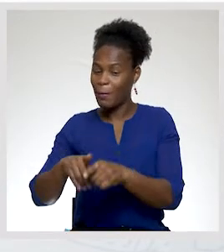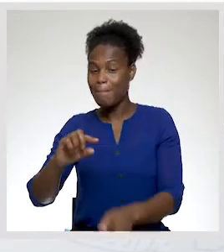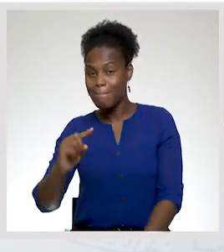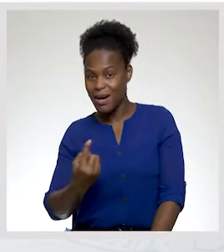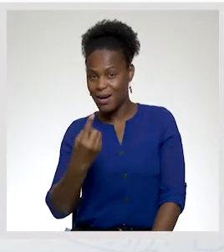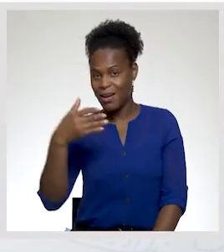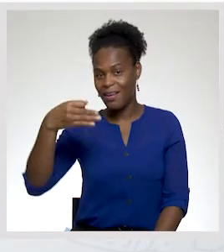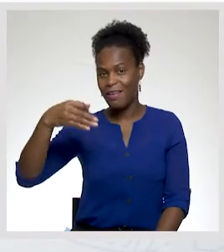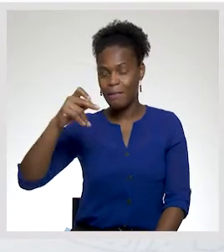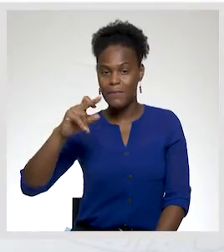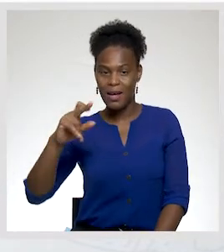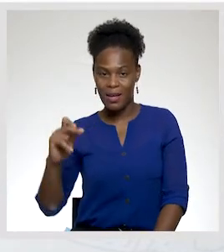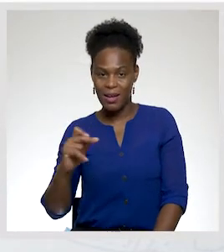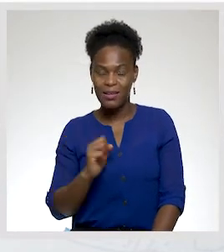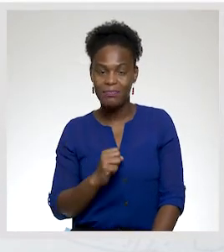para,